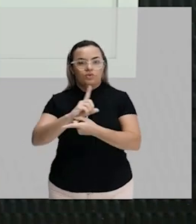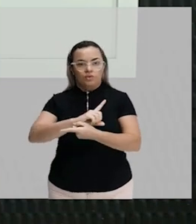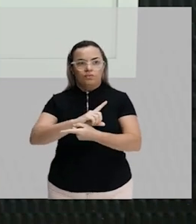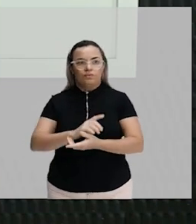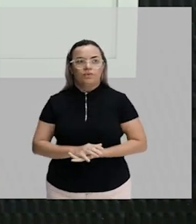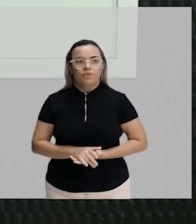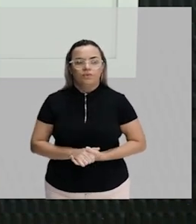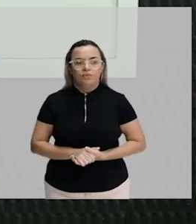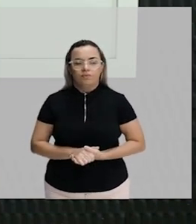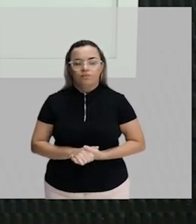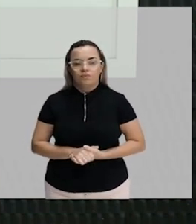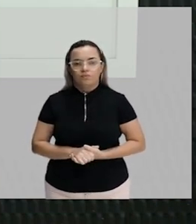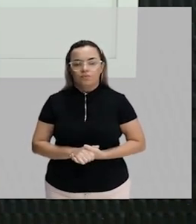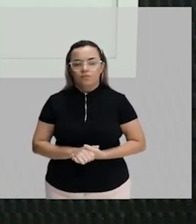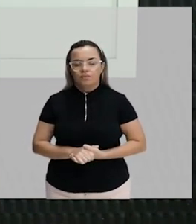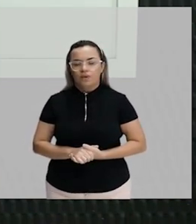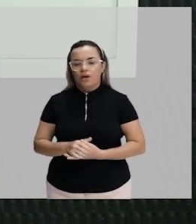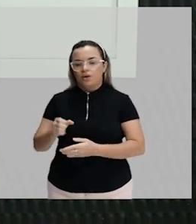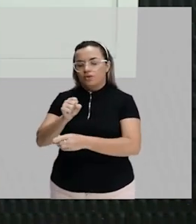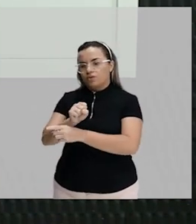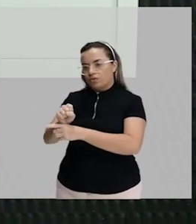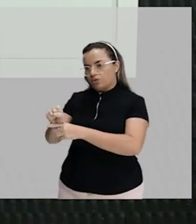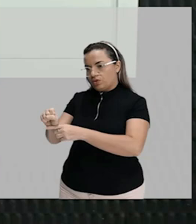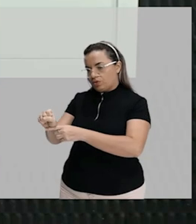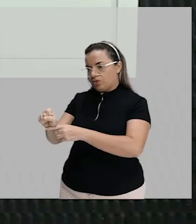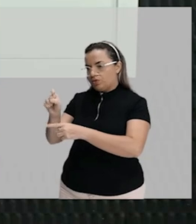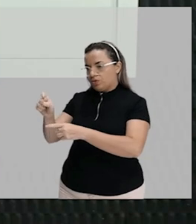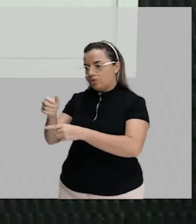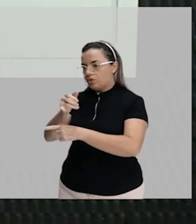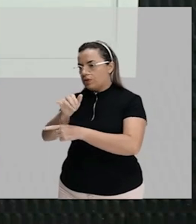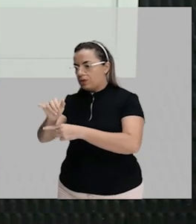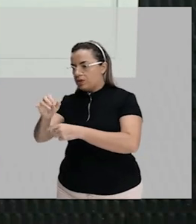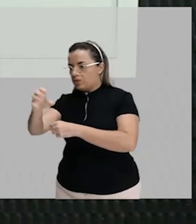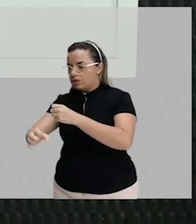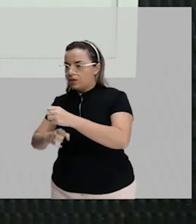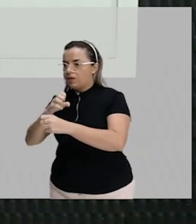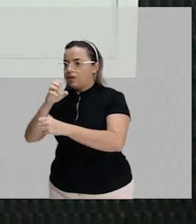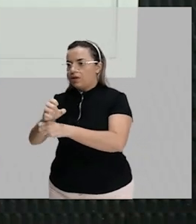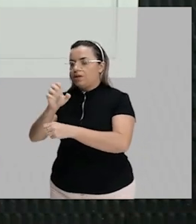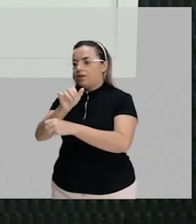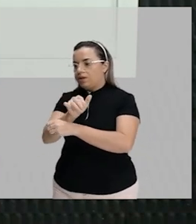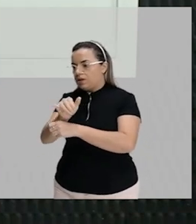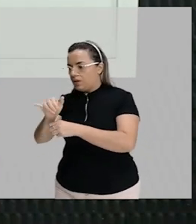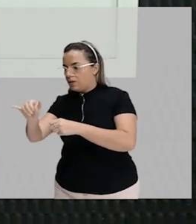ó é o fenômeno da corrente então a corrente elétrica ela tem sentido